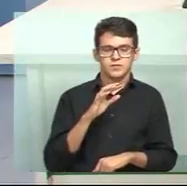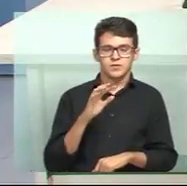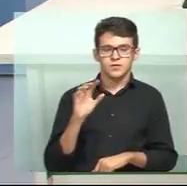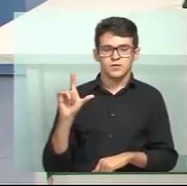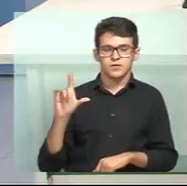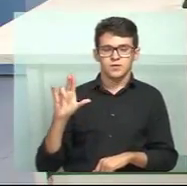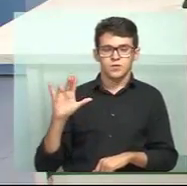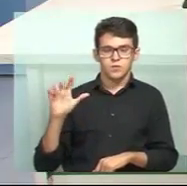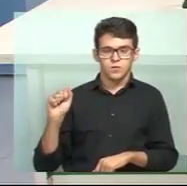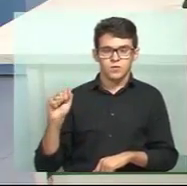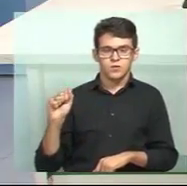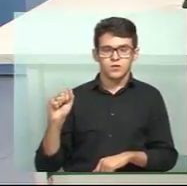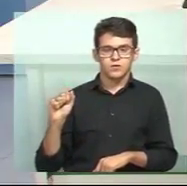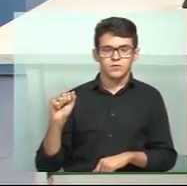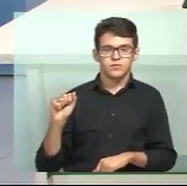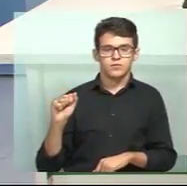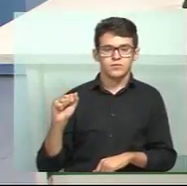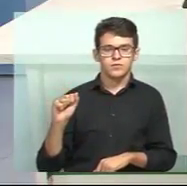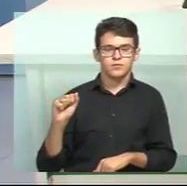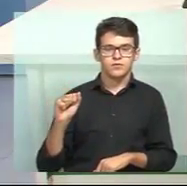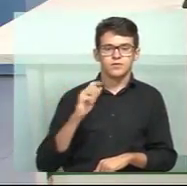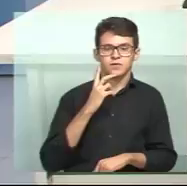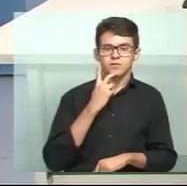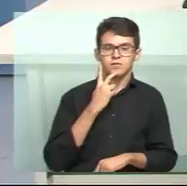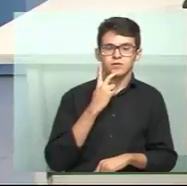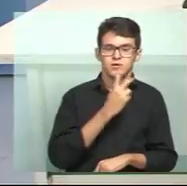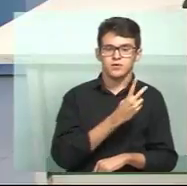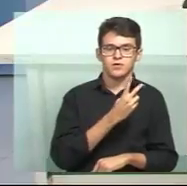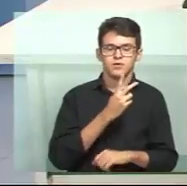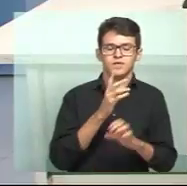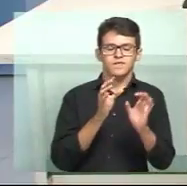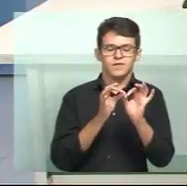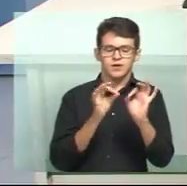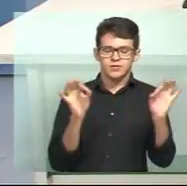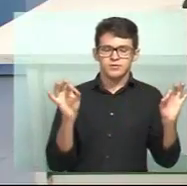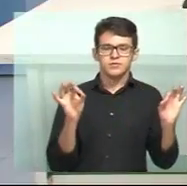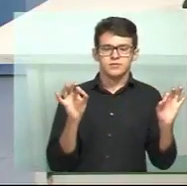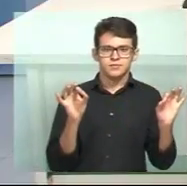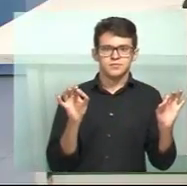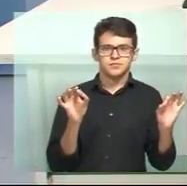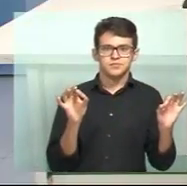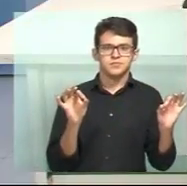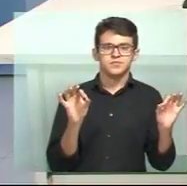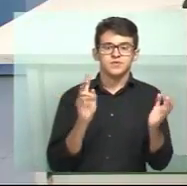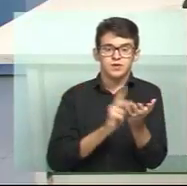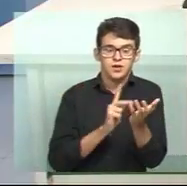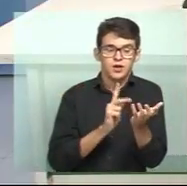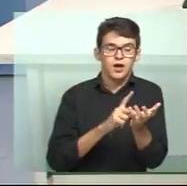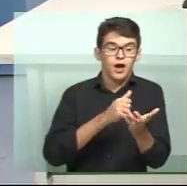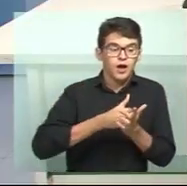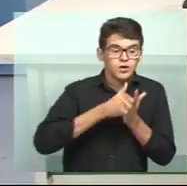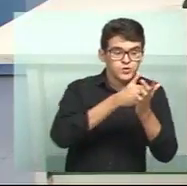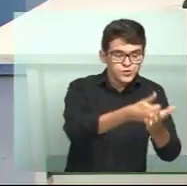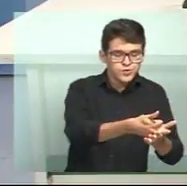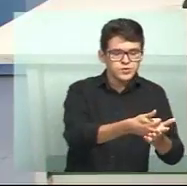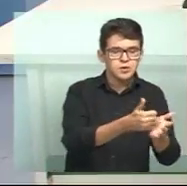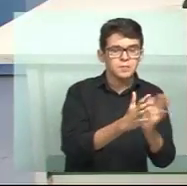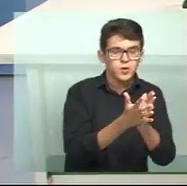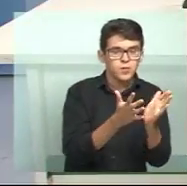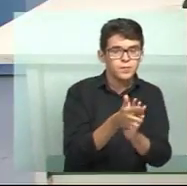os ricos ganharam tanto dinheiro. Isso é a frase dele, não é minha não, né? Agora está aqui. Aí, meu amigo, aqui foi, para mim, foi a gota